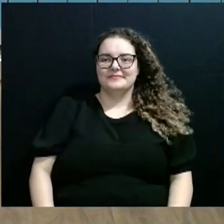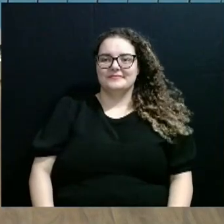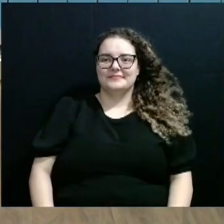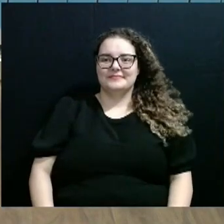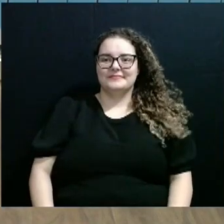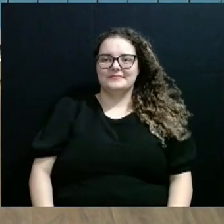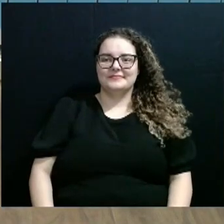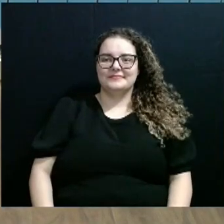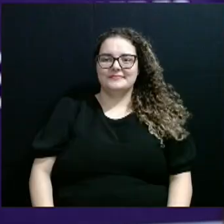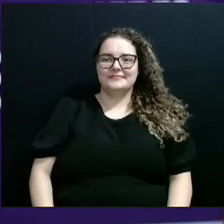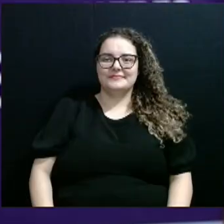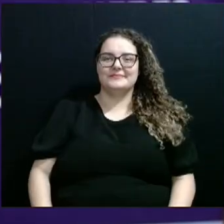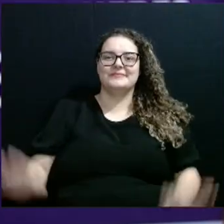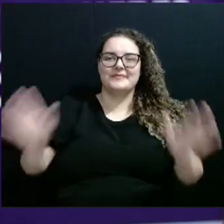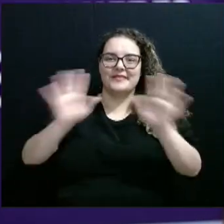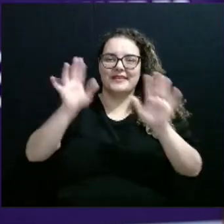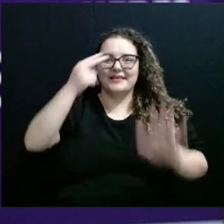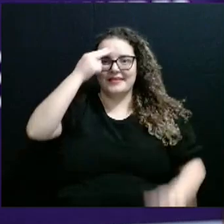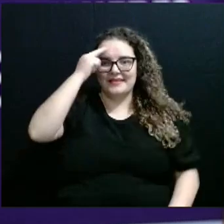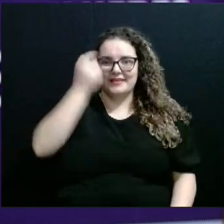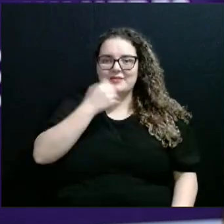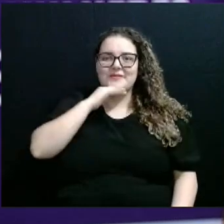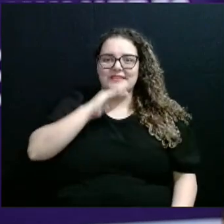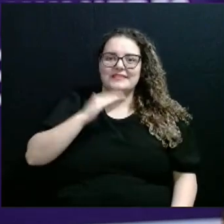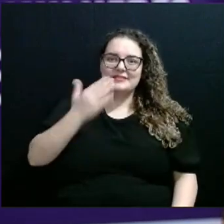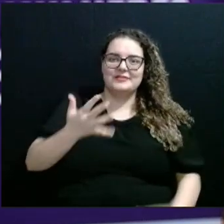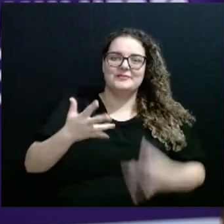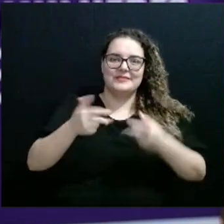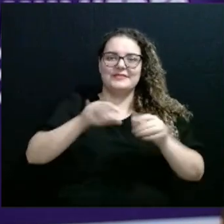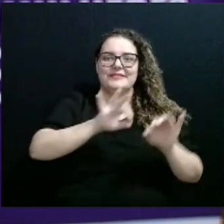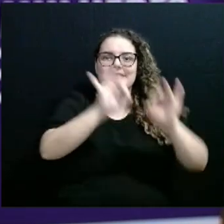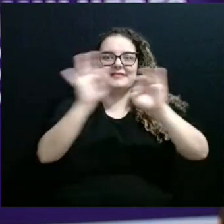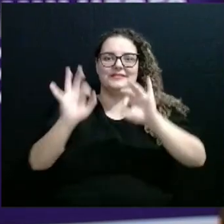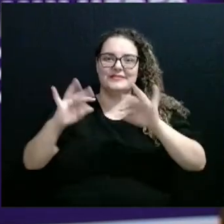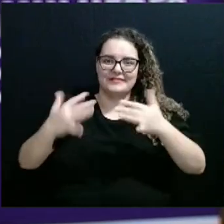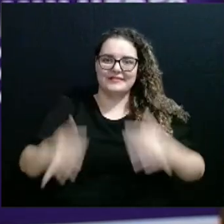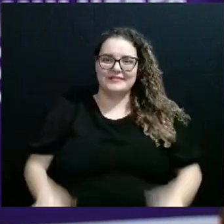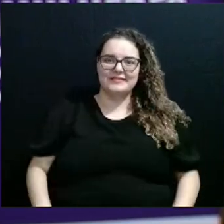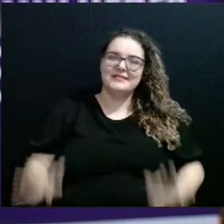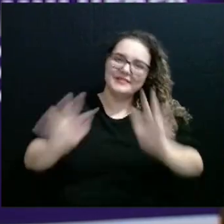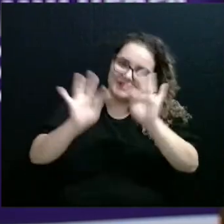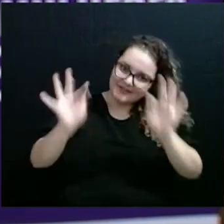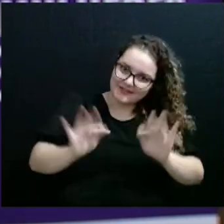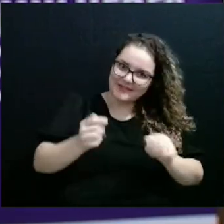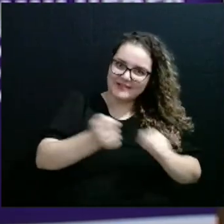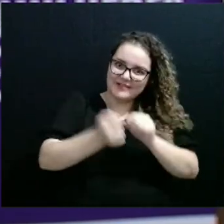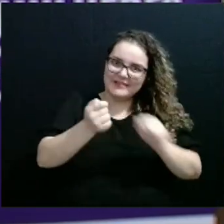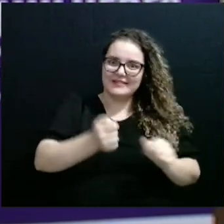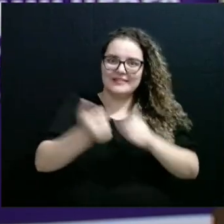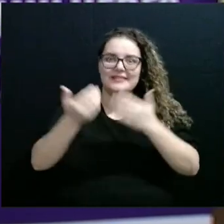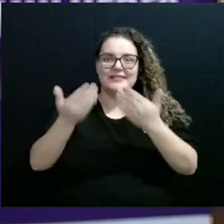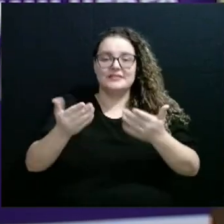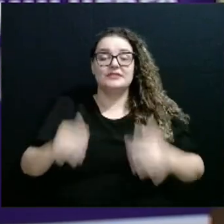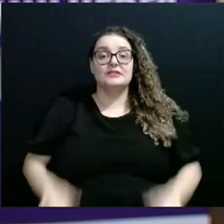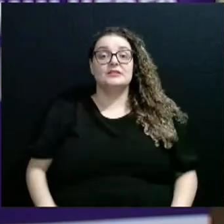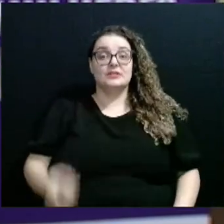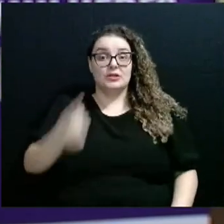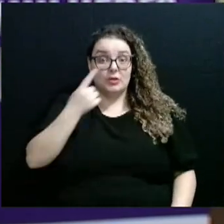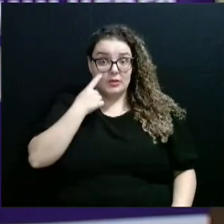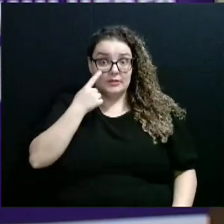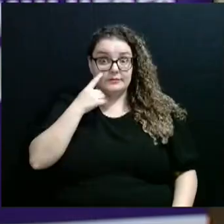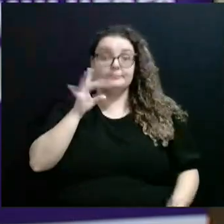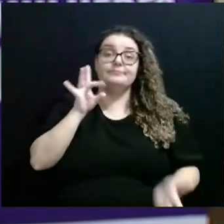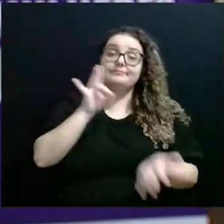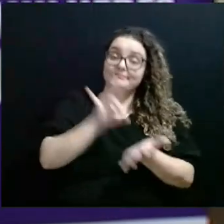Olá, Gabriel, boa tarde para você, para todo mundo que nos acompanha e um feliz ano novo para você. Olha só, realmente essa é